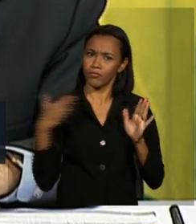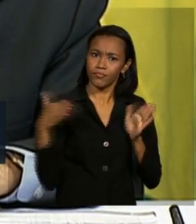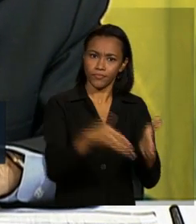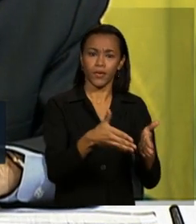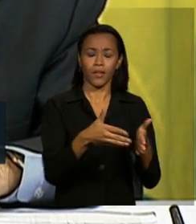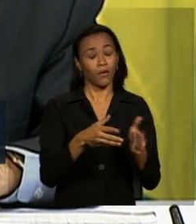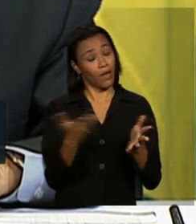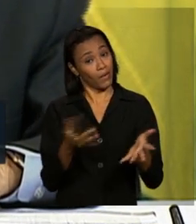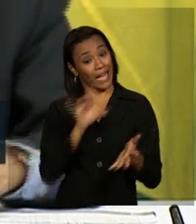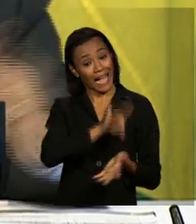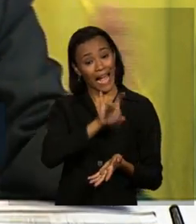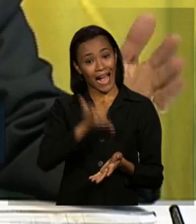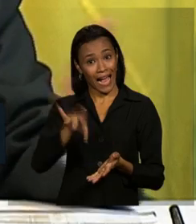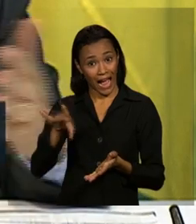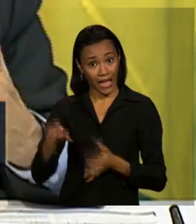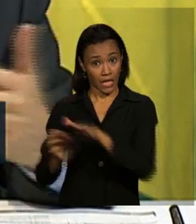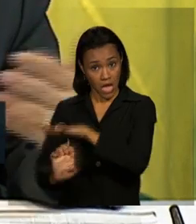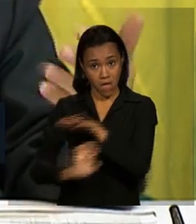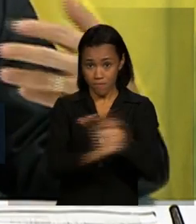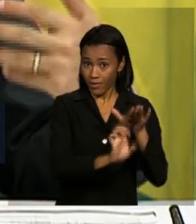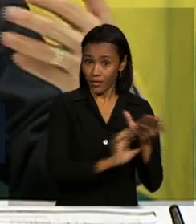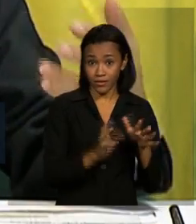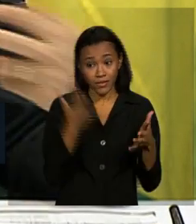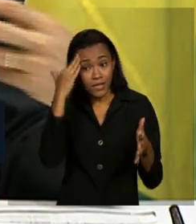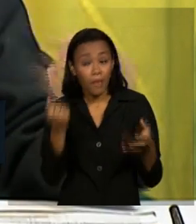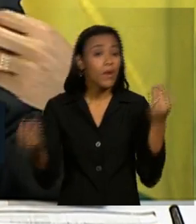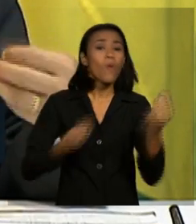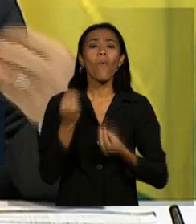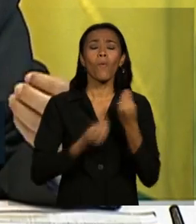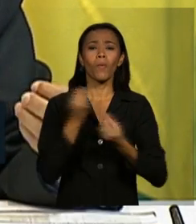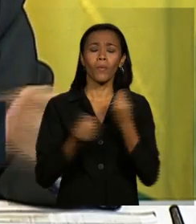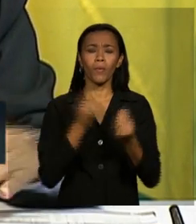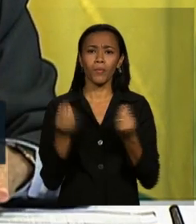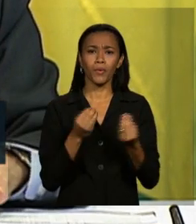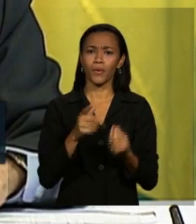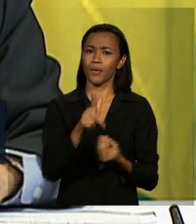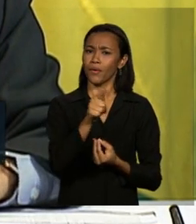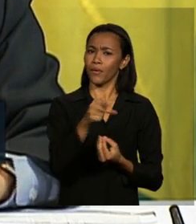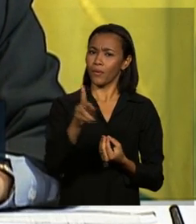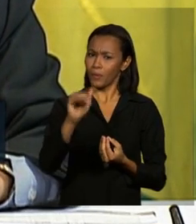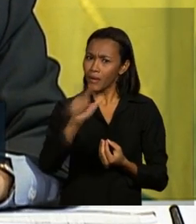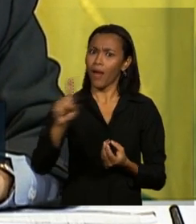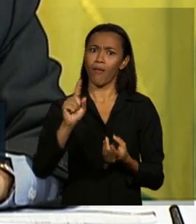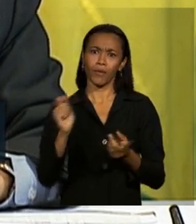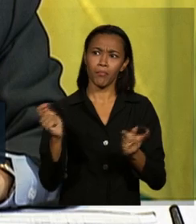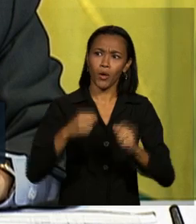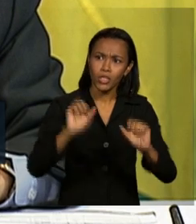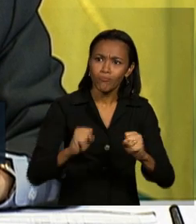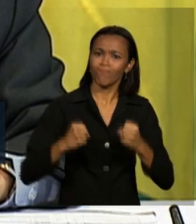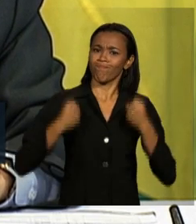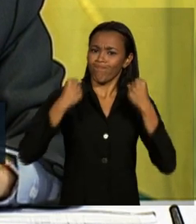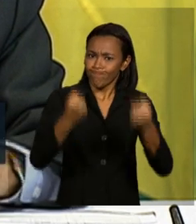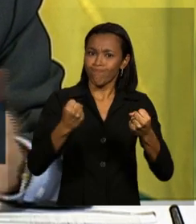cabe a cada empreendedor definir qual é o o o o grau de de alavancagem qual é